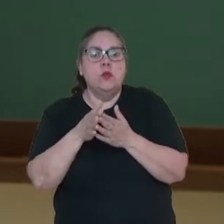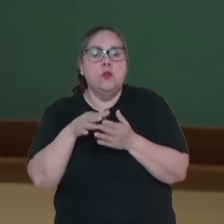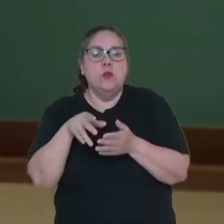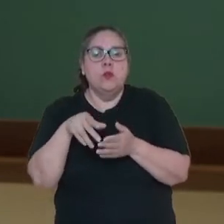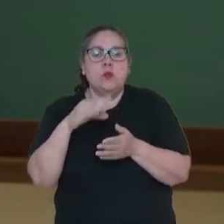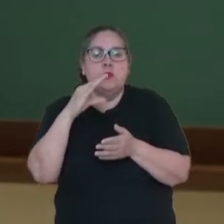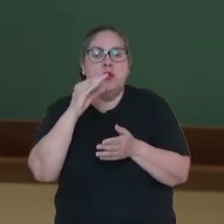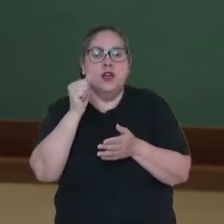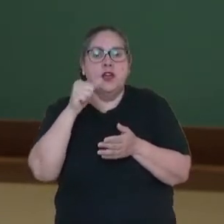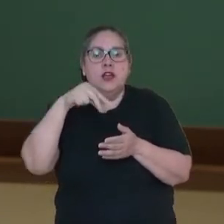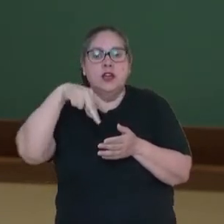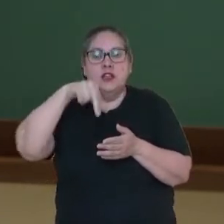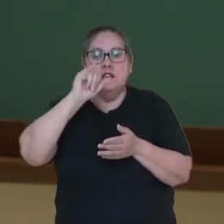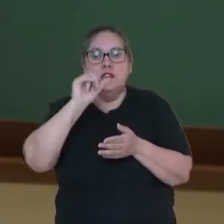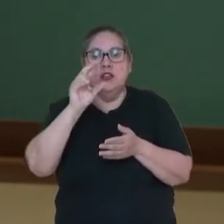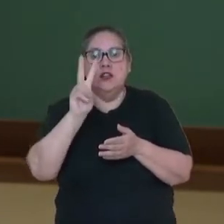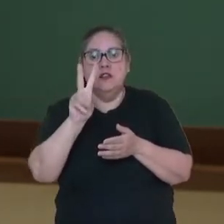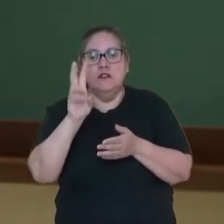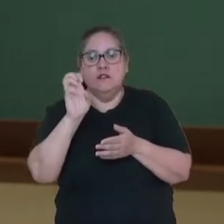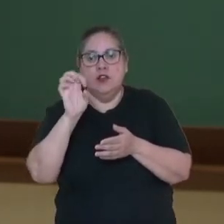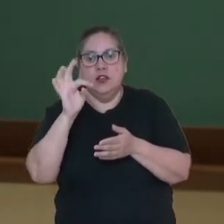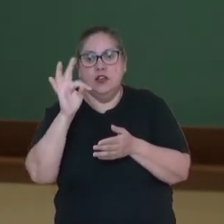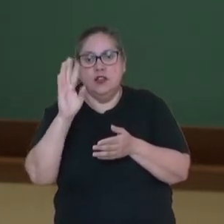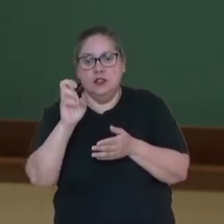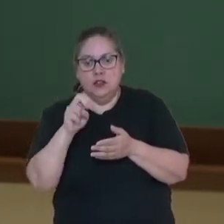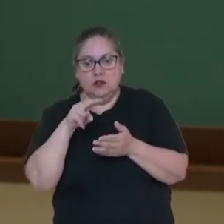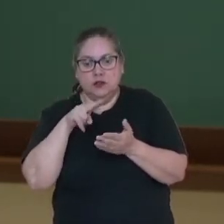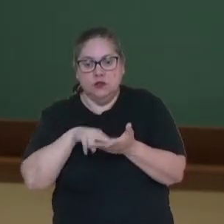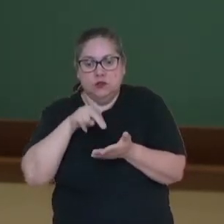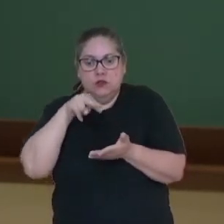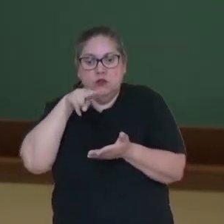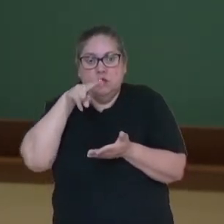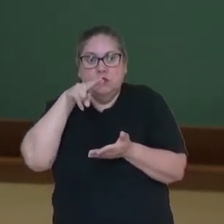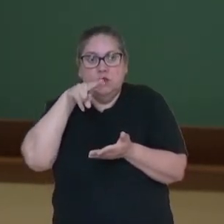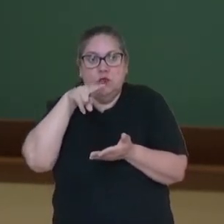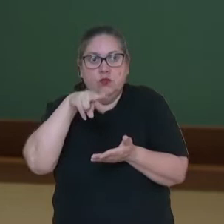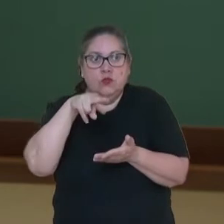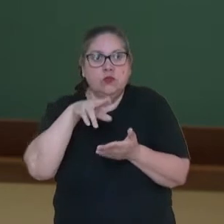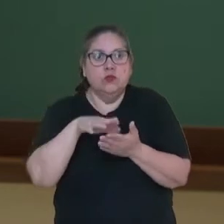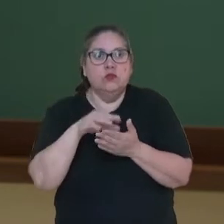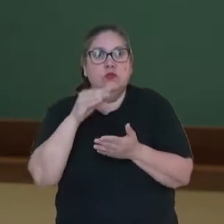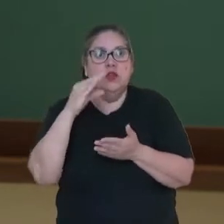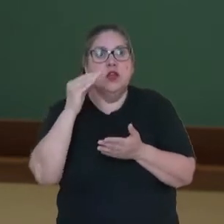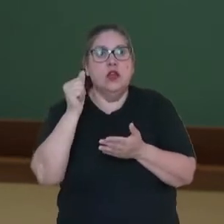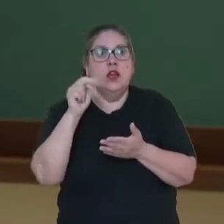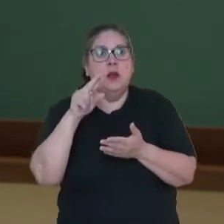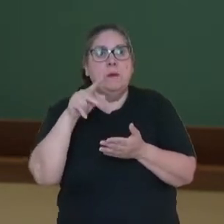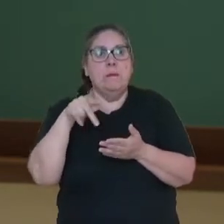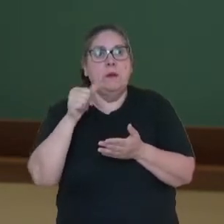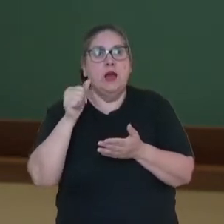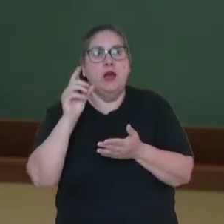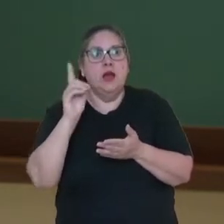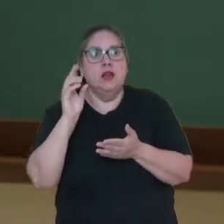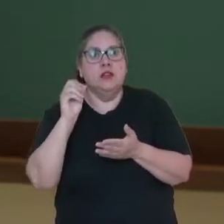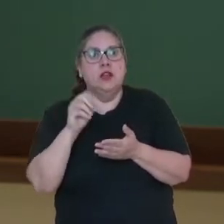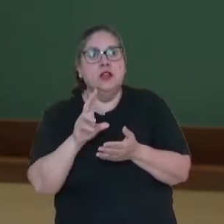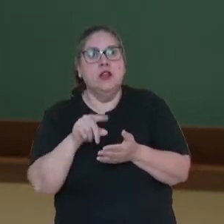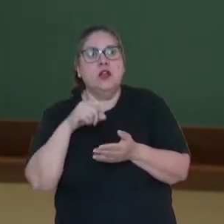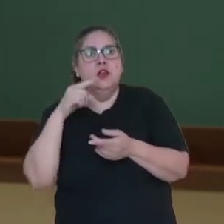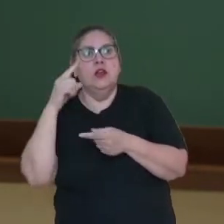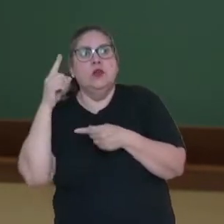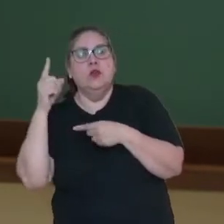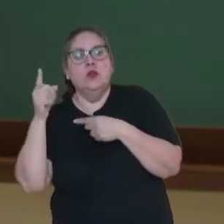de canivete, né? Então essa posição de canivete é a posição carpada, tá? E a